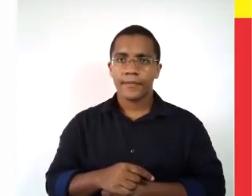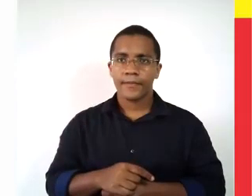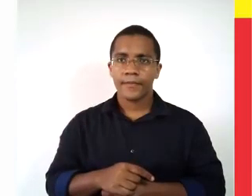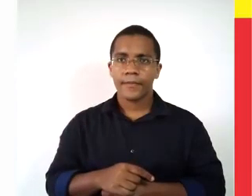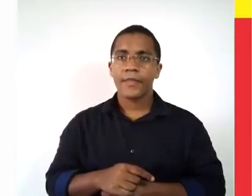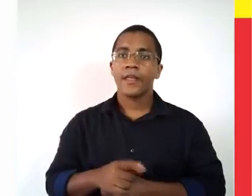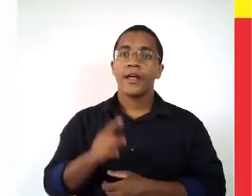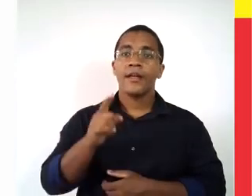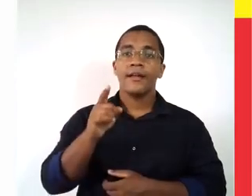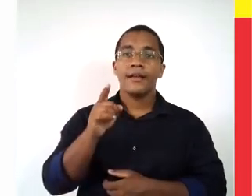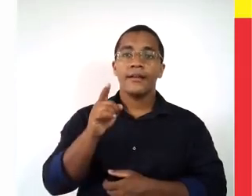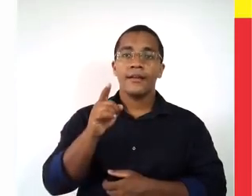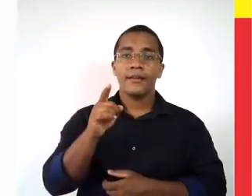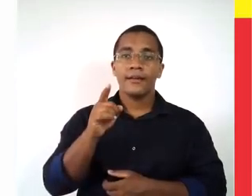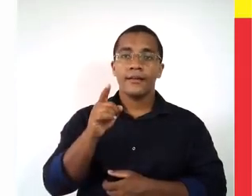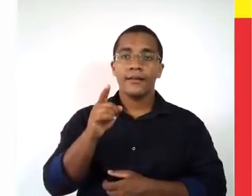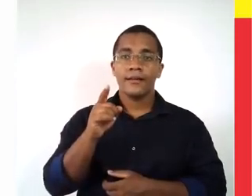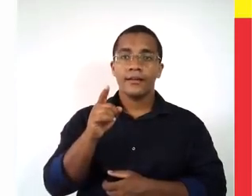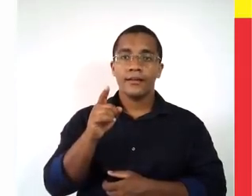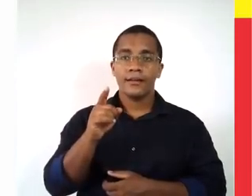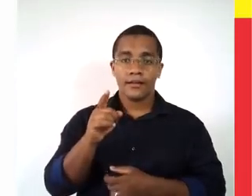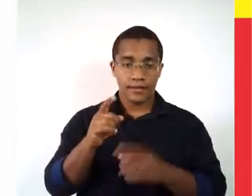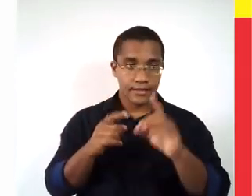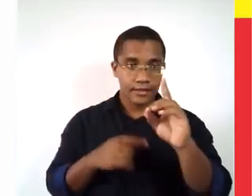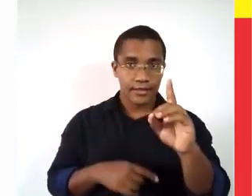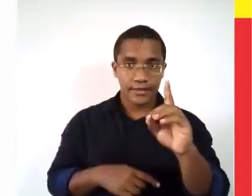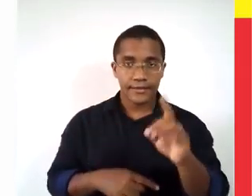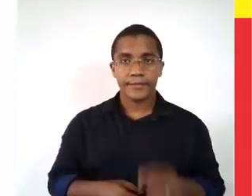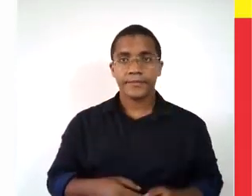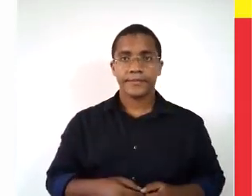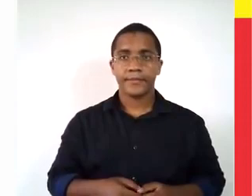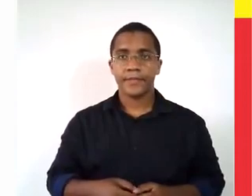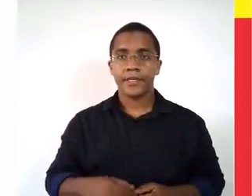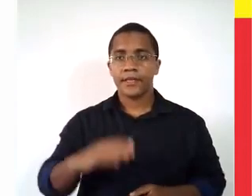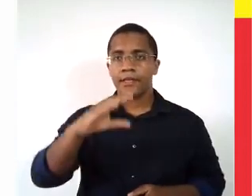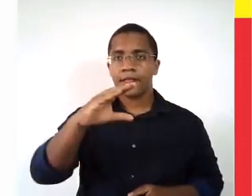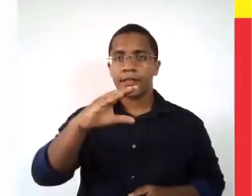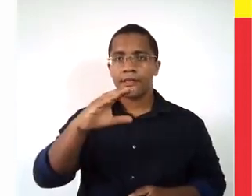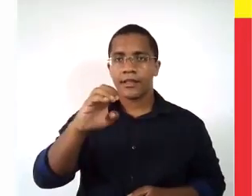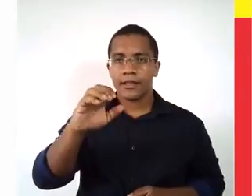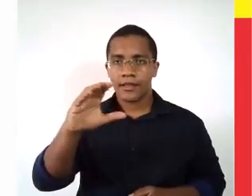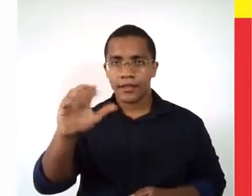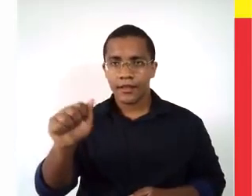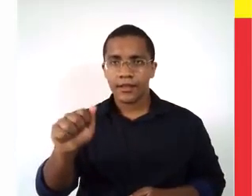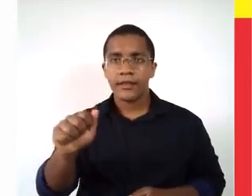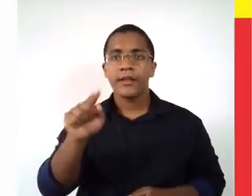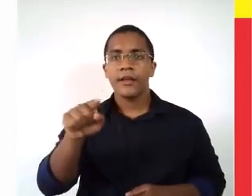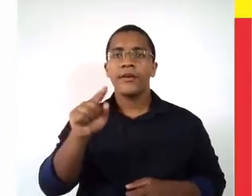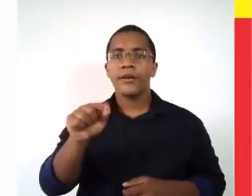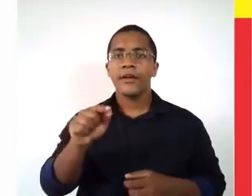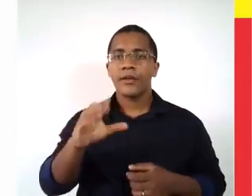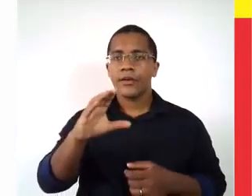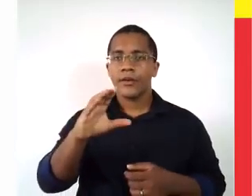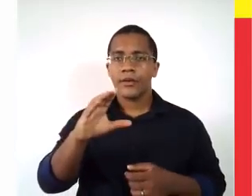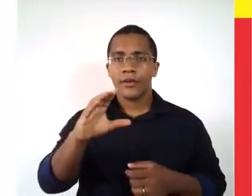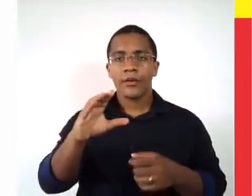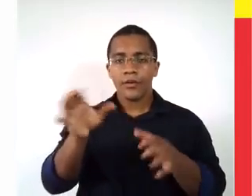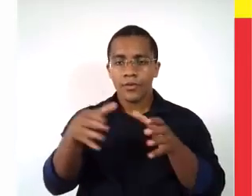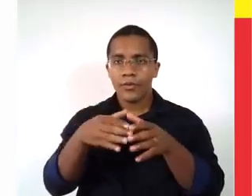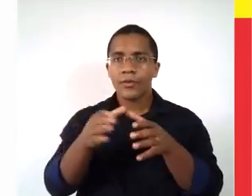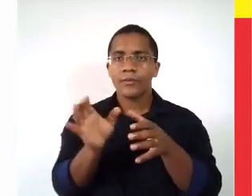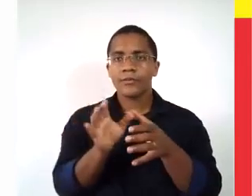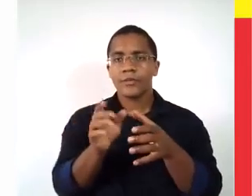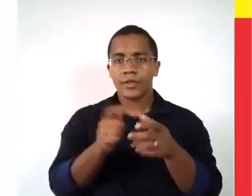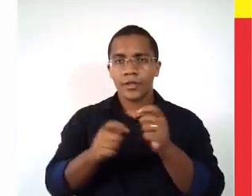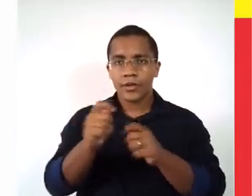Comunidade dos Estados Europeus. Letra D. A CECA, Comunidade Econômica do Carvão e Aço,